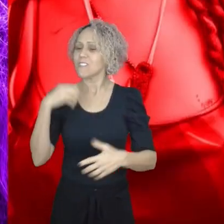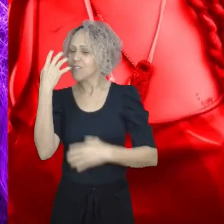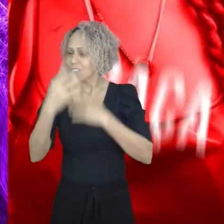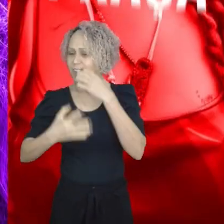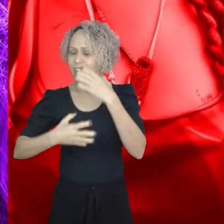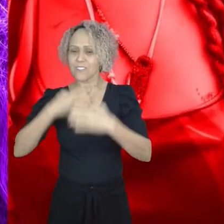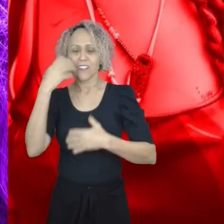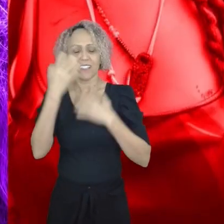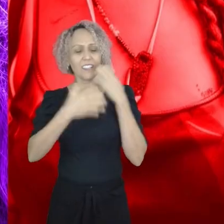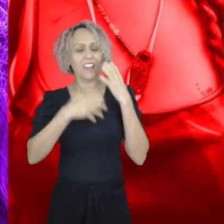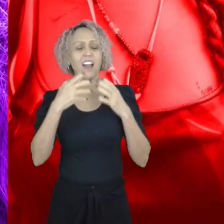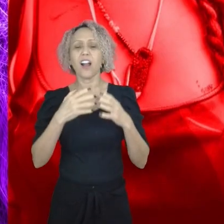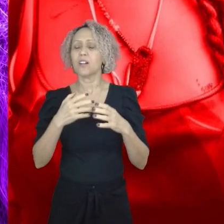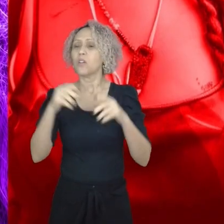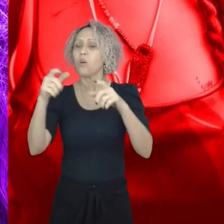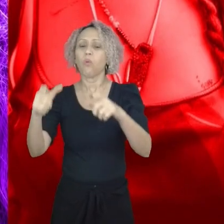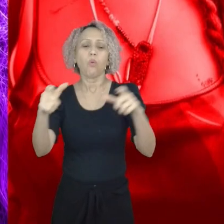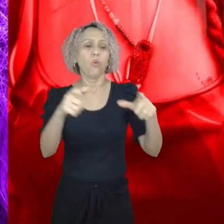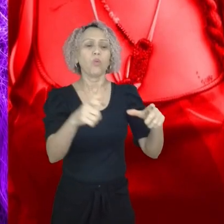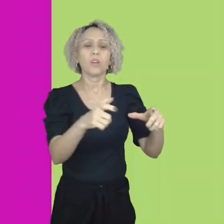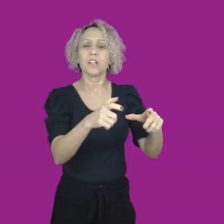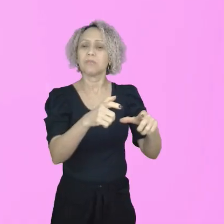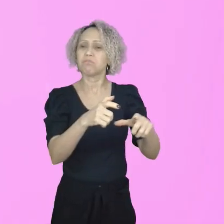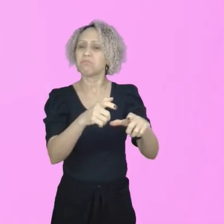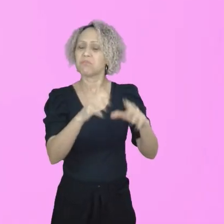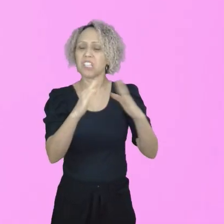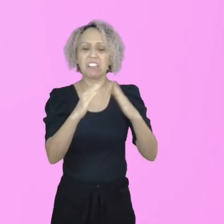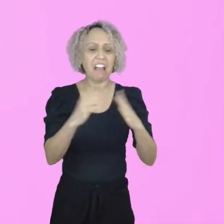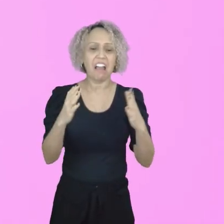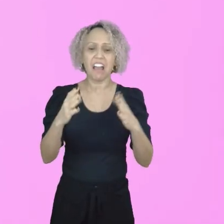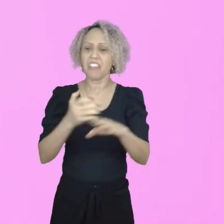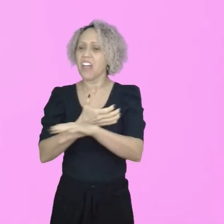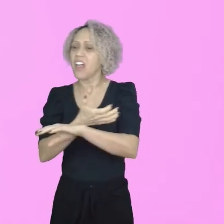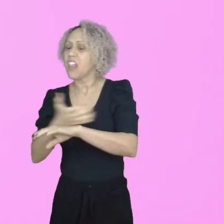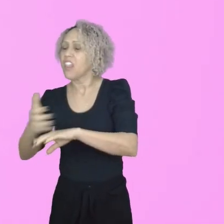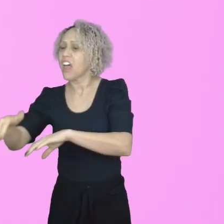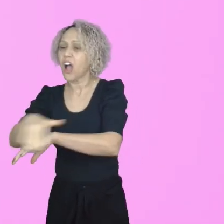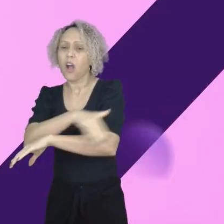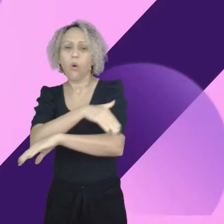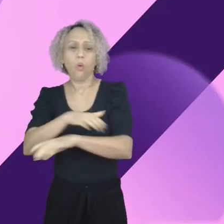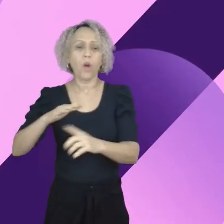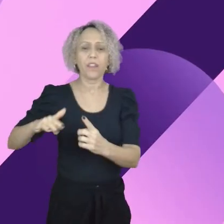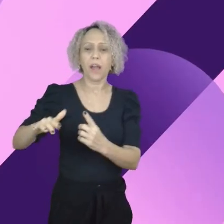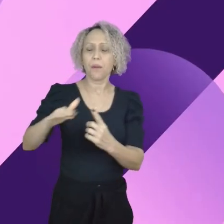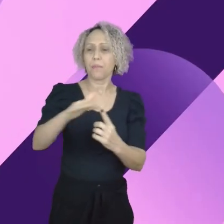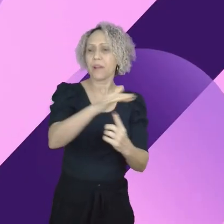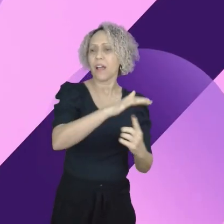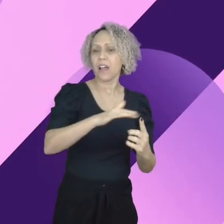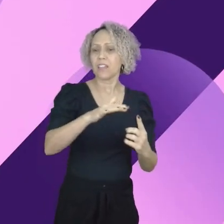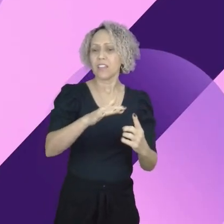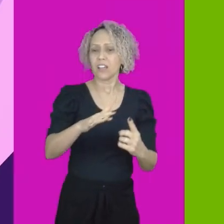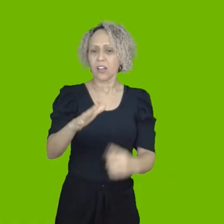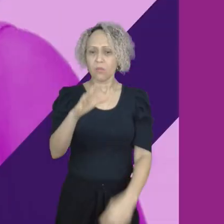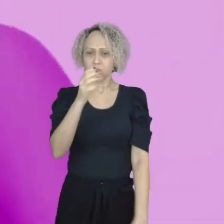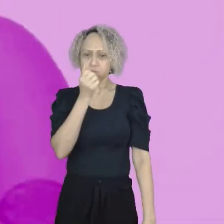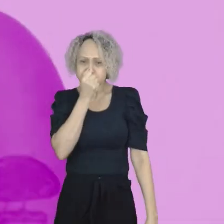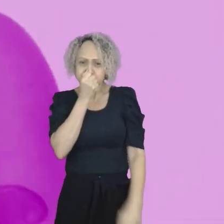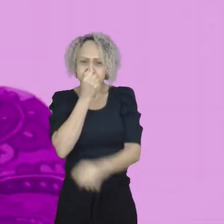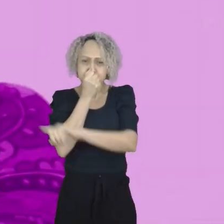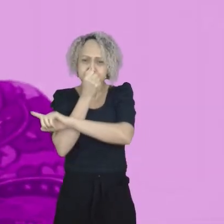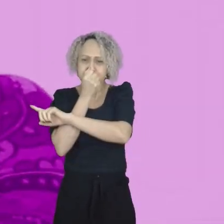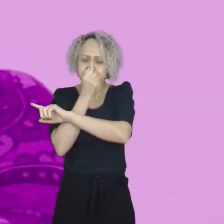Seja em casa, no campo, na rua ou na praça, chega de mordaça, agora eu vou falar.